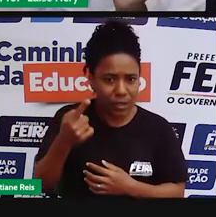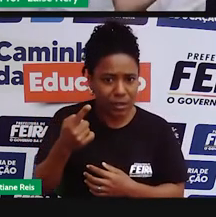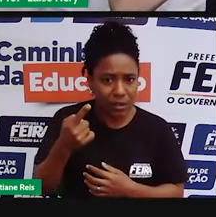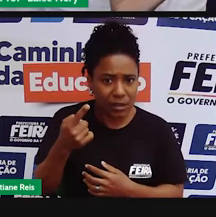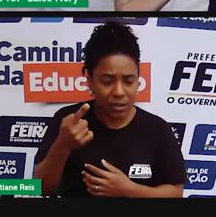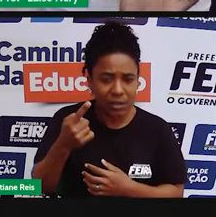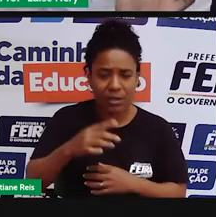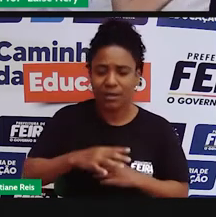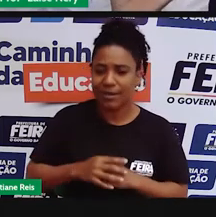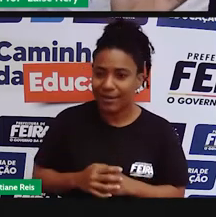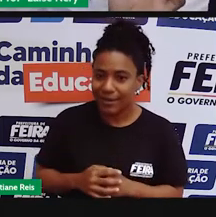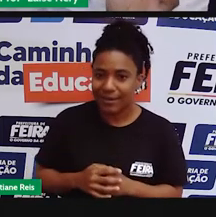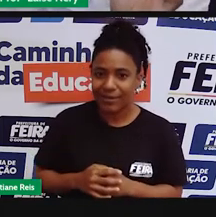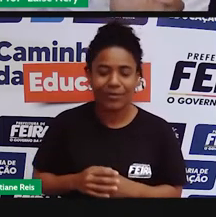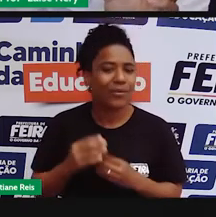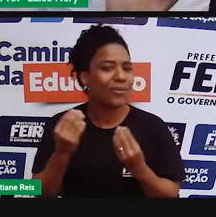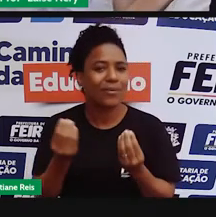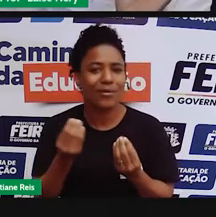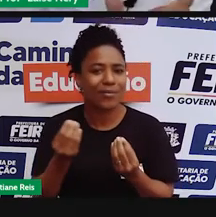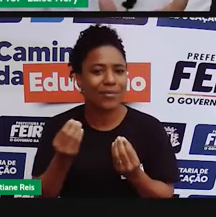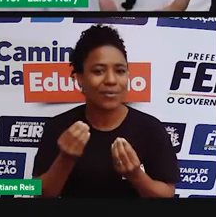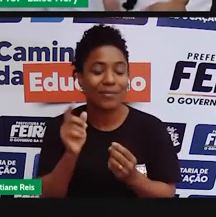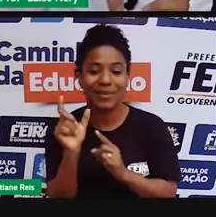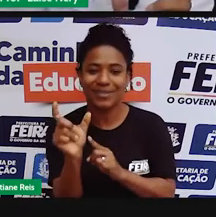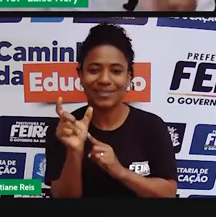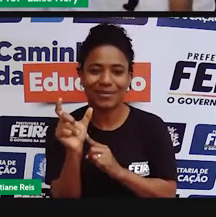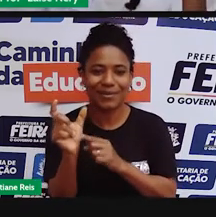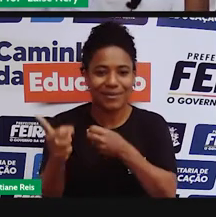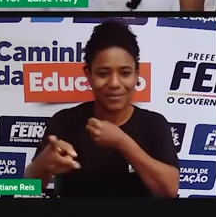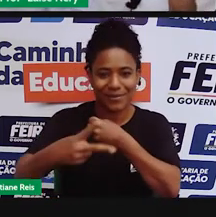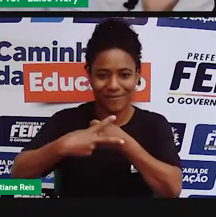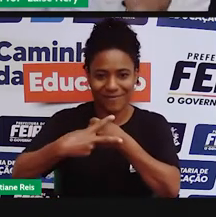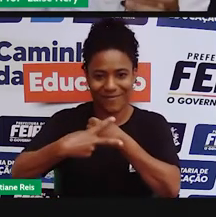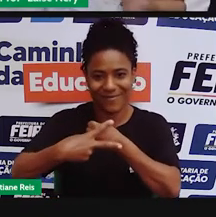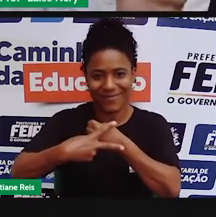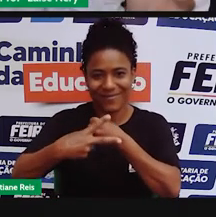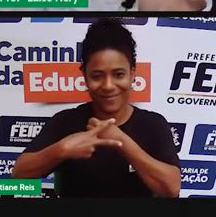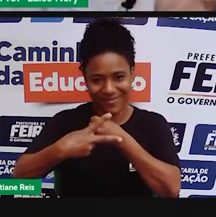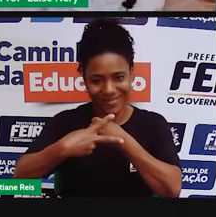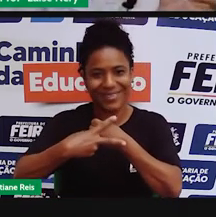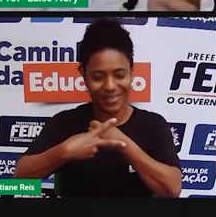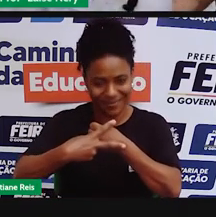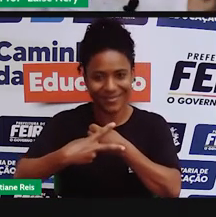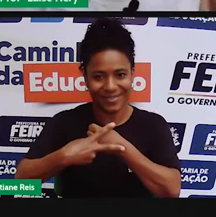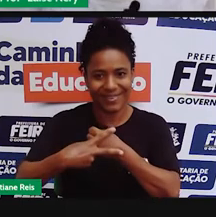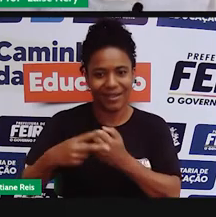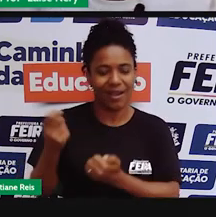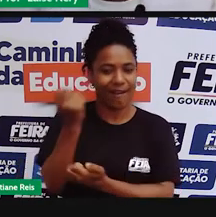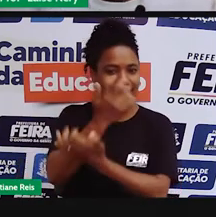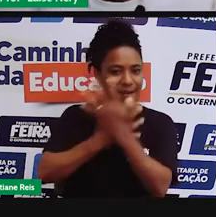diz que esse fato já ocorreu é o verbo. O verbo cantei.